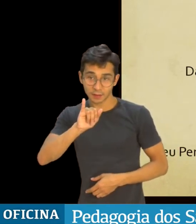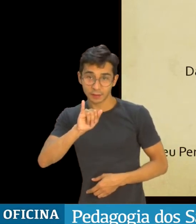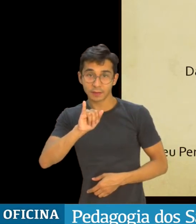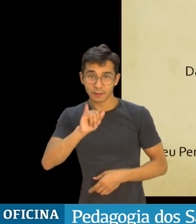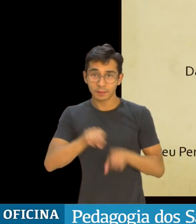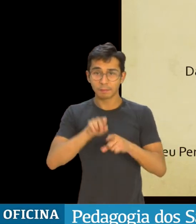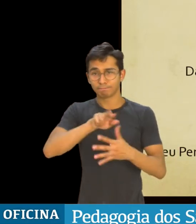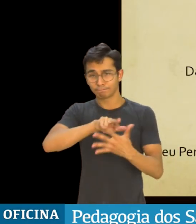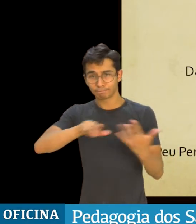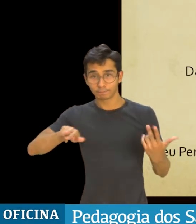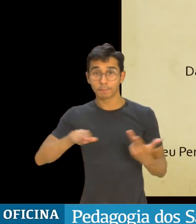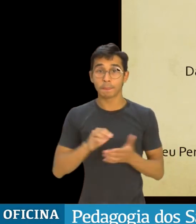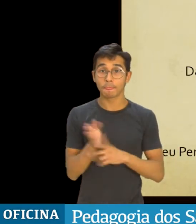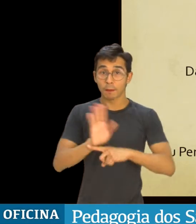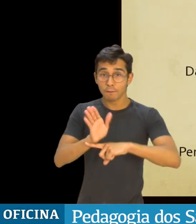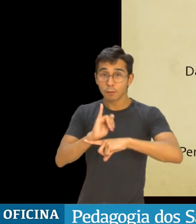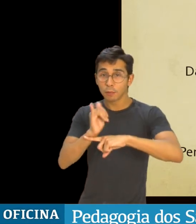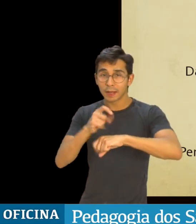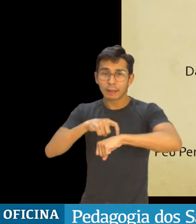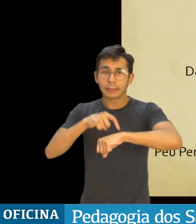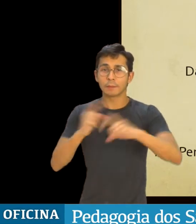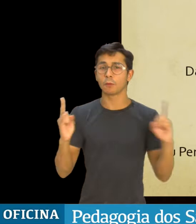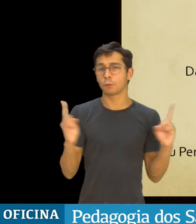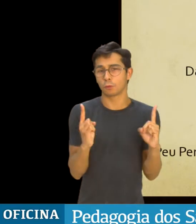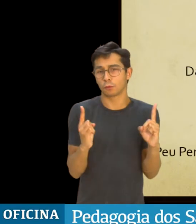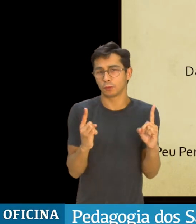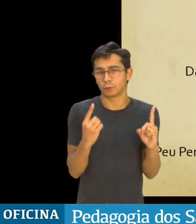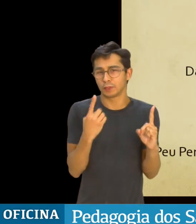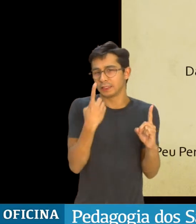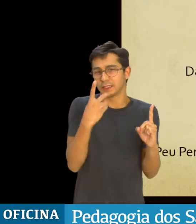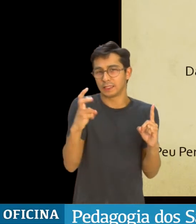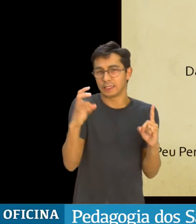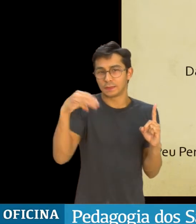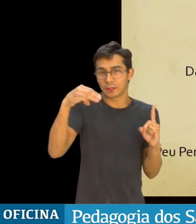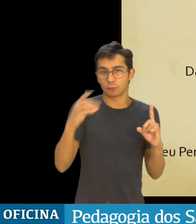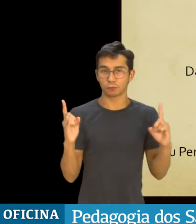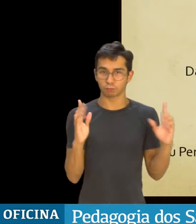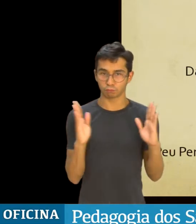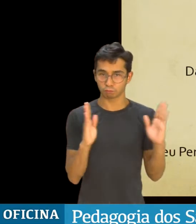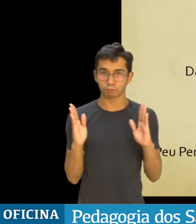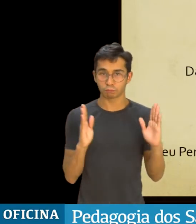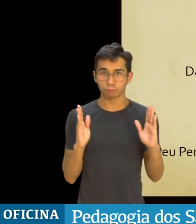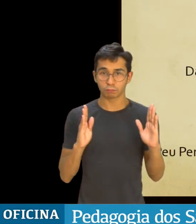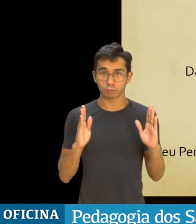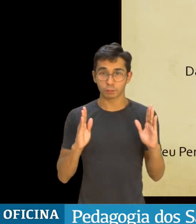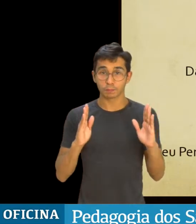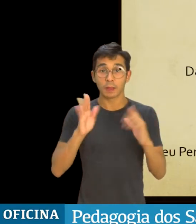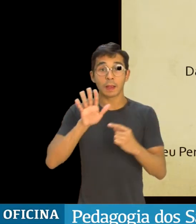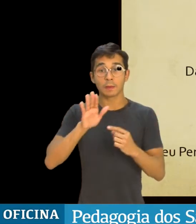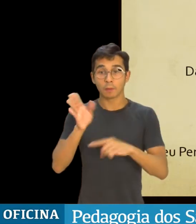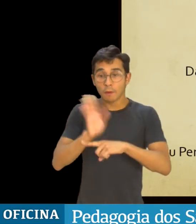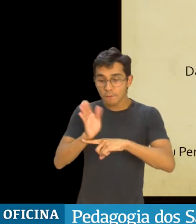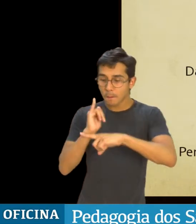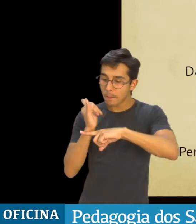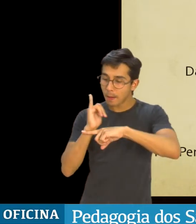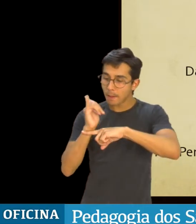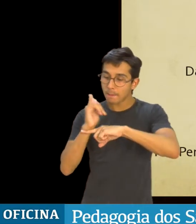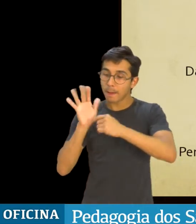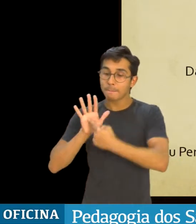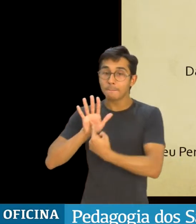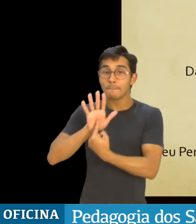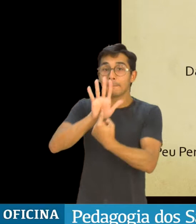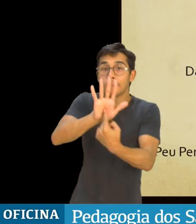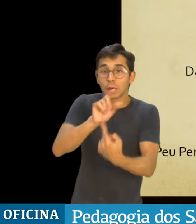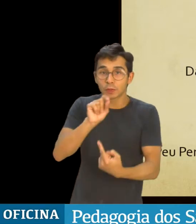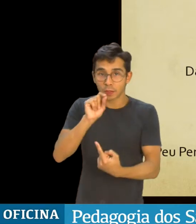é um documentário relativamente curto, são 14, 15 minutos, e ele traz os principais saraus que estavam em atuação